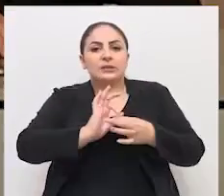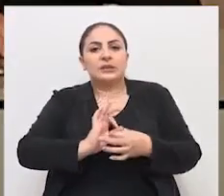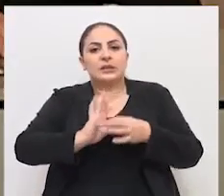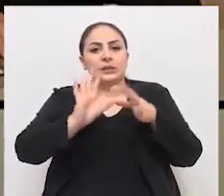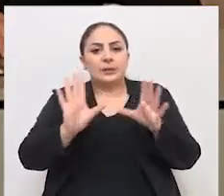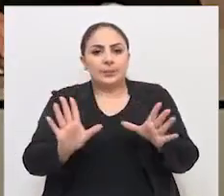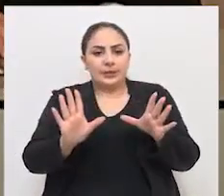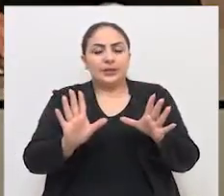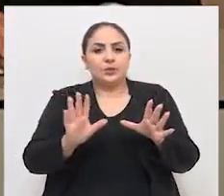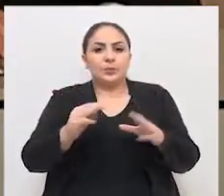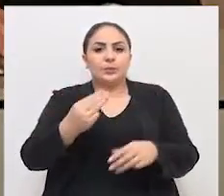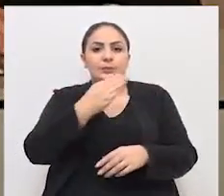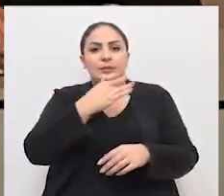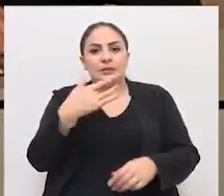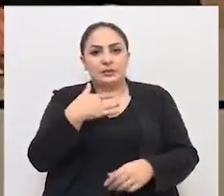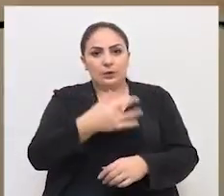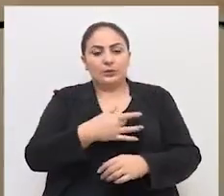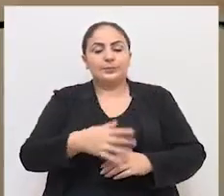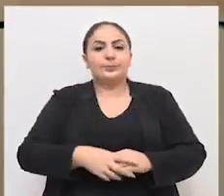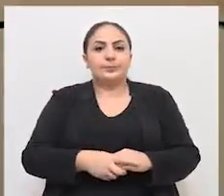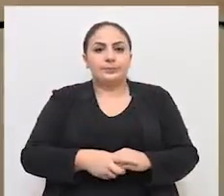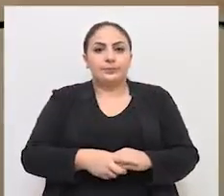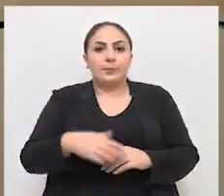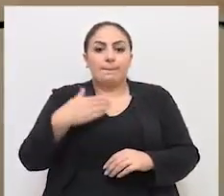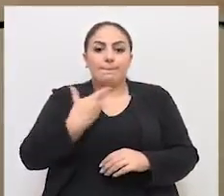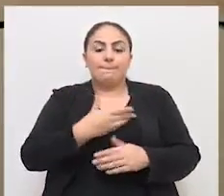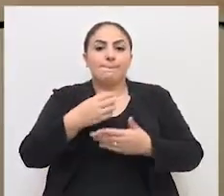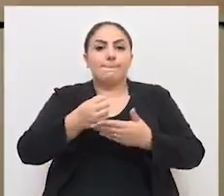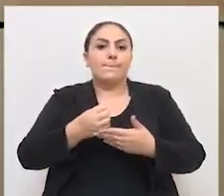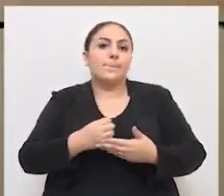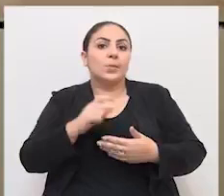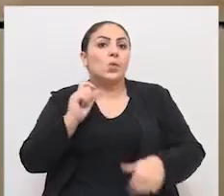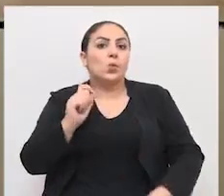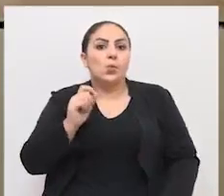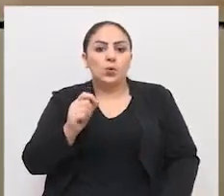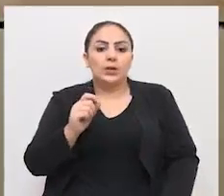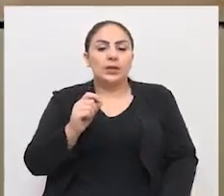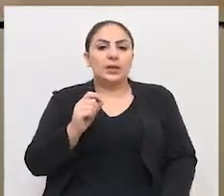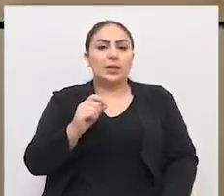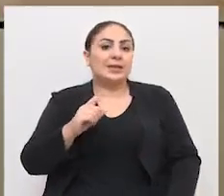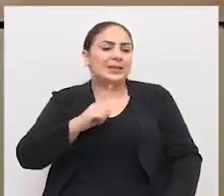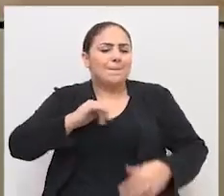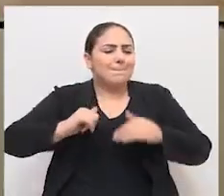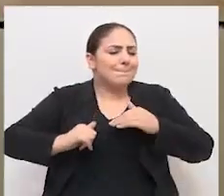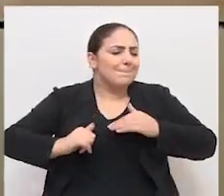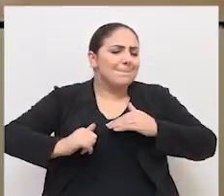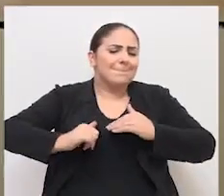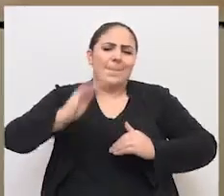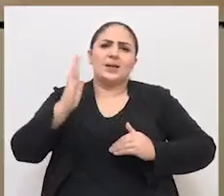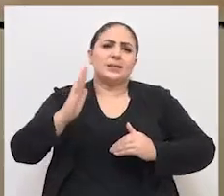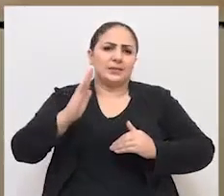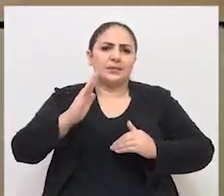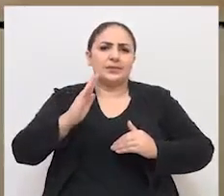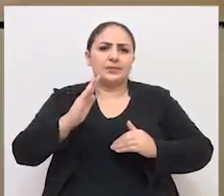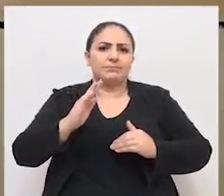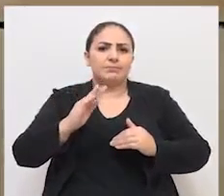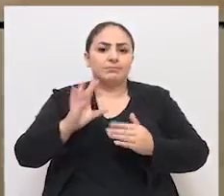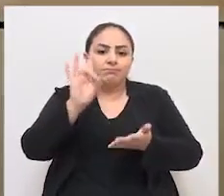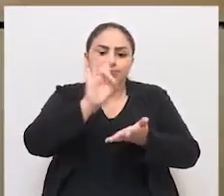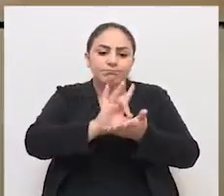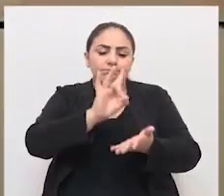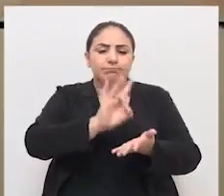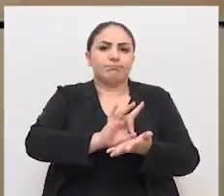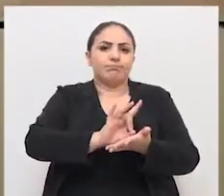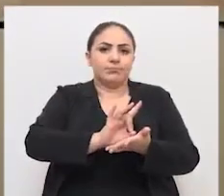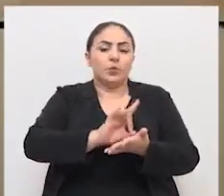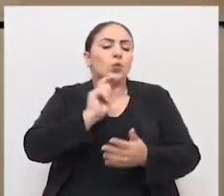ser disponibilizados aí pelo Ministério da Saúde. Nós viemos trazer o que temos de mais